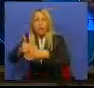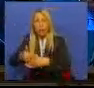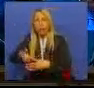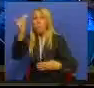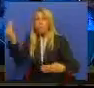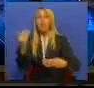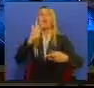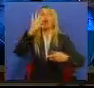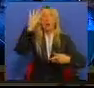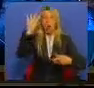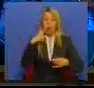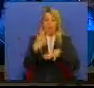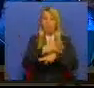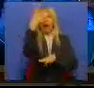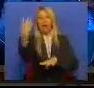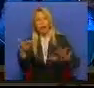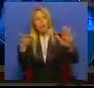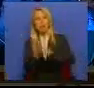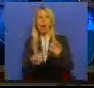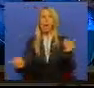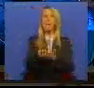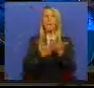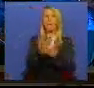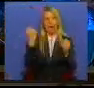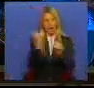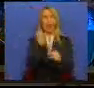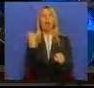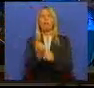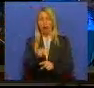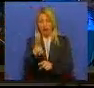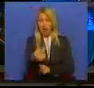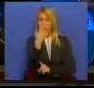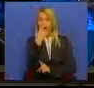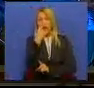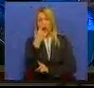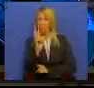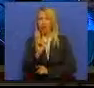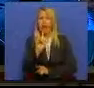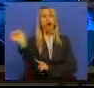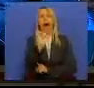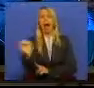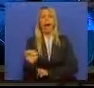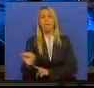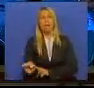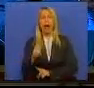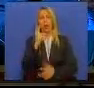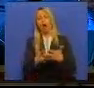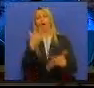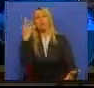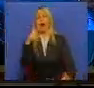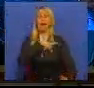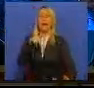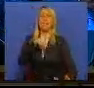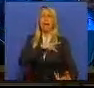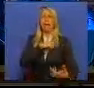laboral, é preferível isso do que querer apagar as distinções de mérito criticando o sistema dos exames. É